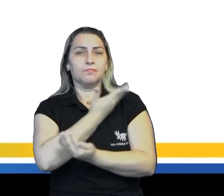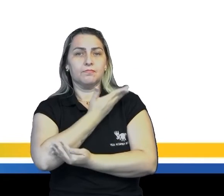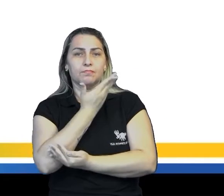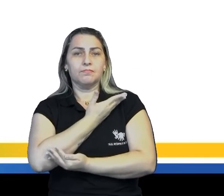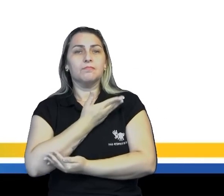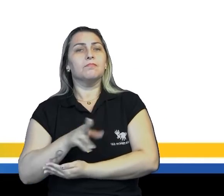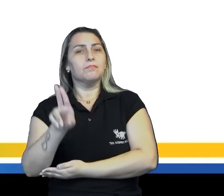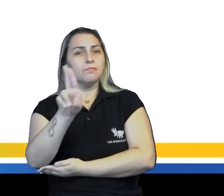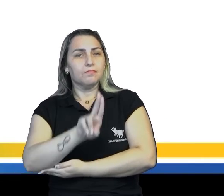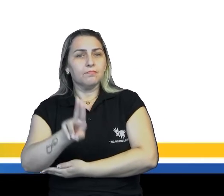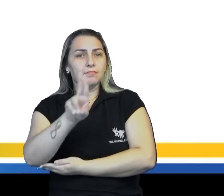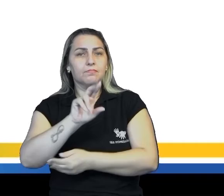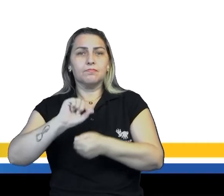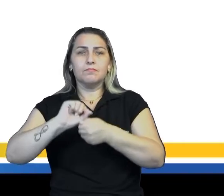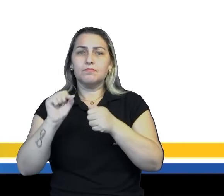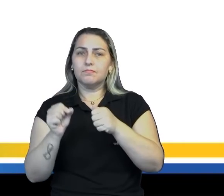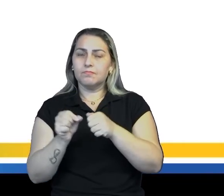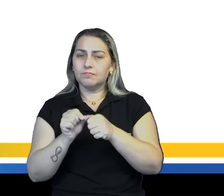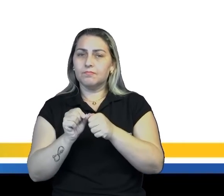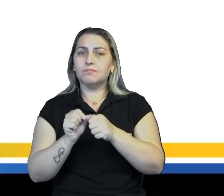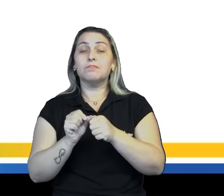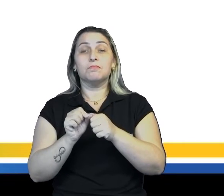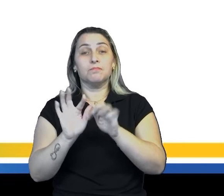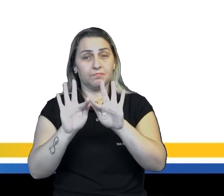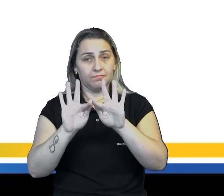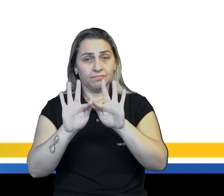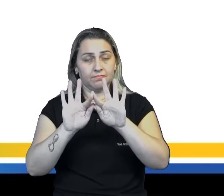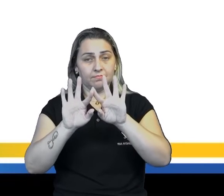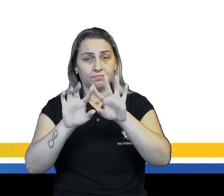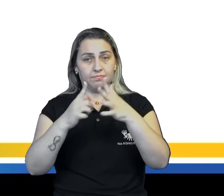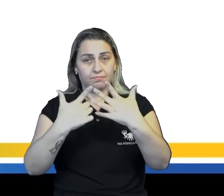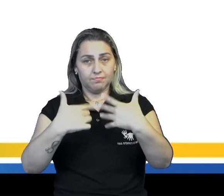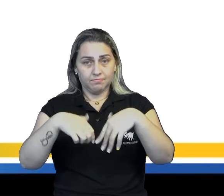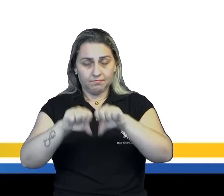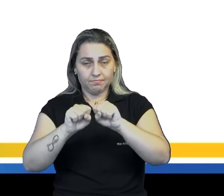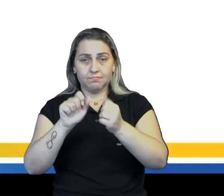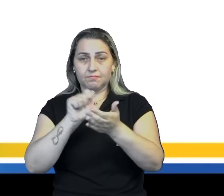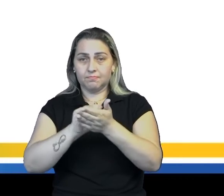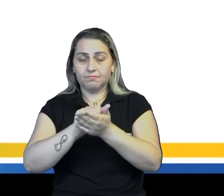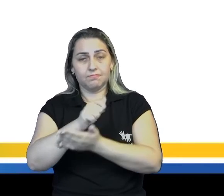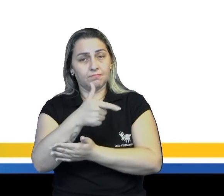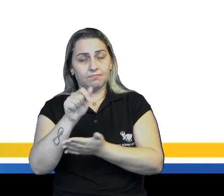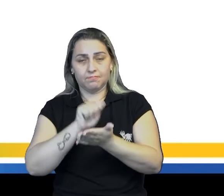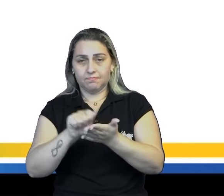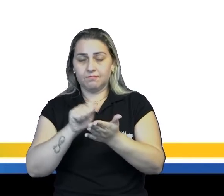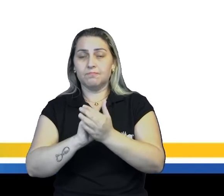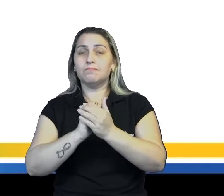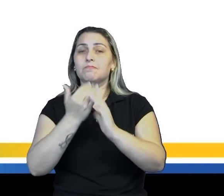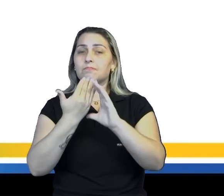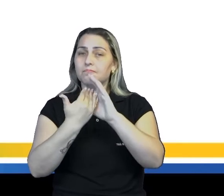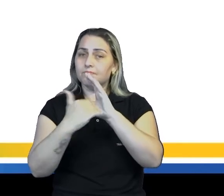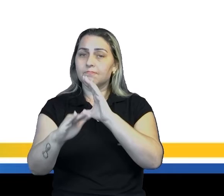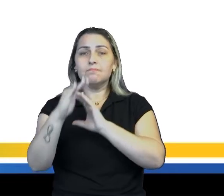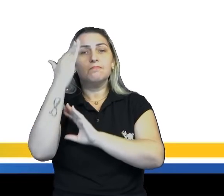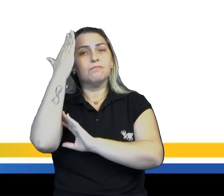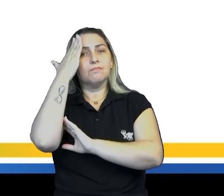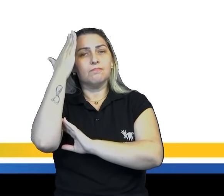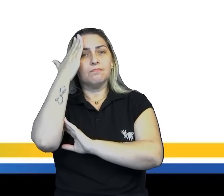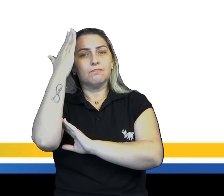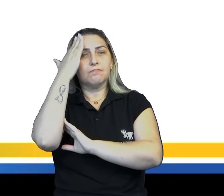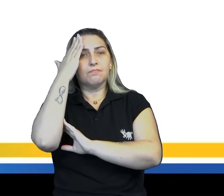e amigos, faz uso de todos os recursos da linguagem verbal e não verbal para que a mensagem seja